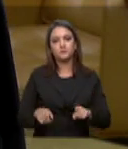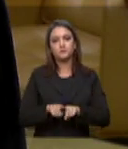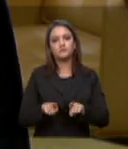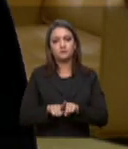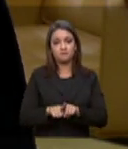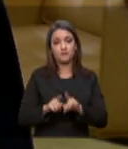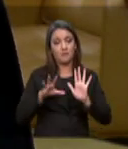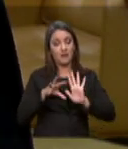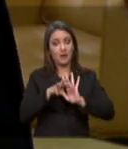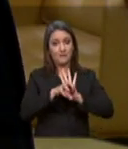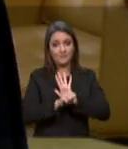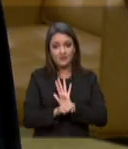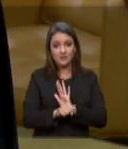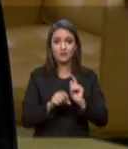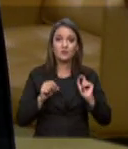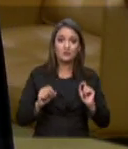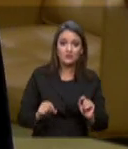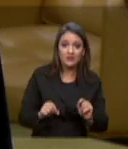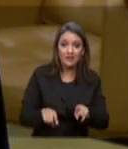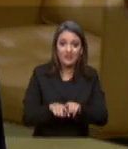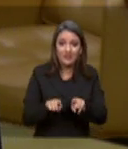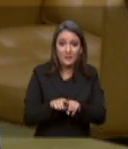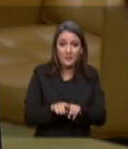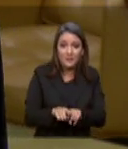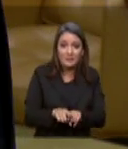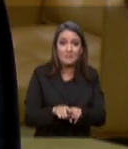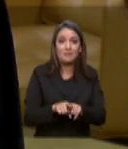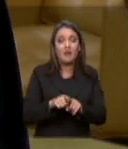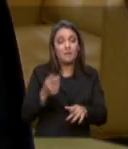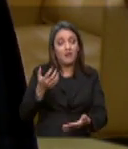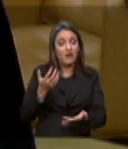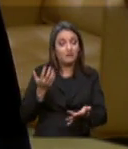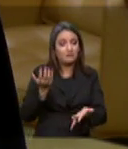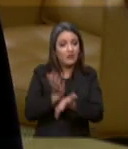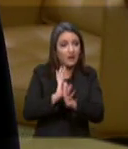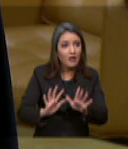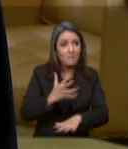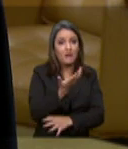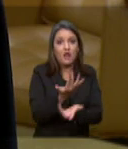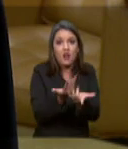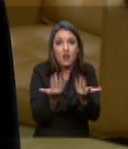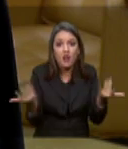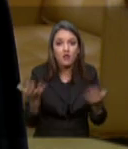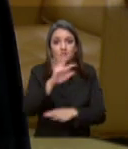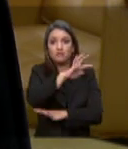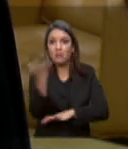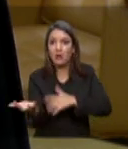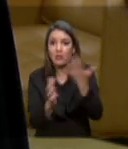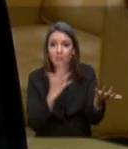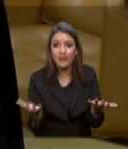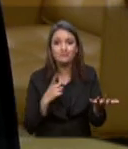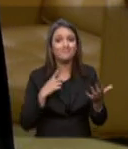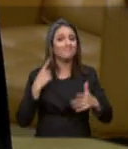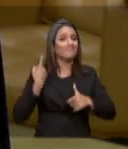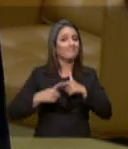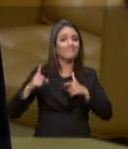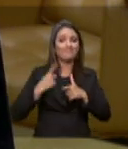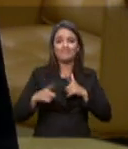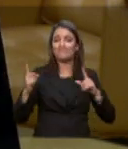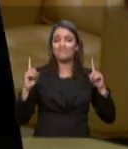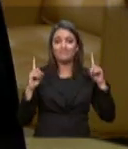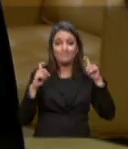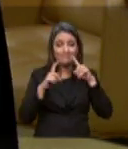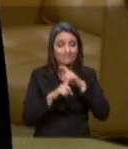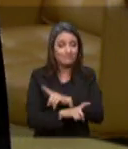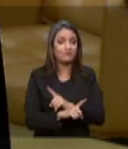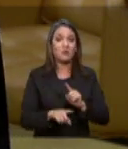preservação da Amazônia, o combate ao desmatamento ilegal e às queimadas se inserem neste complexo de problemas que não